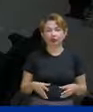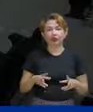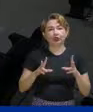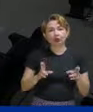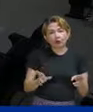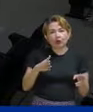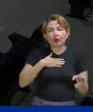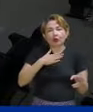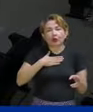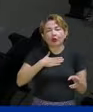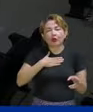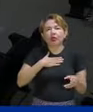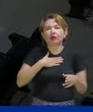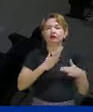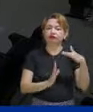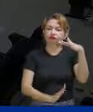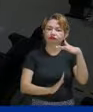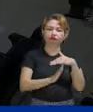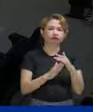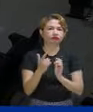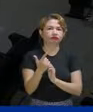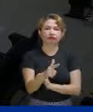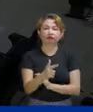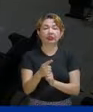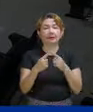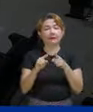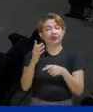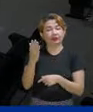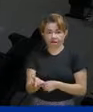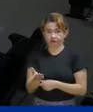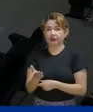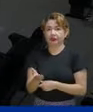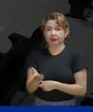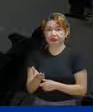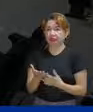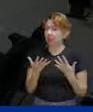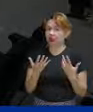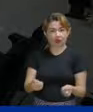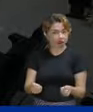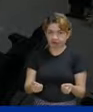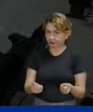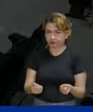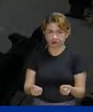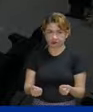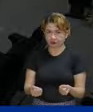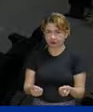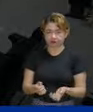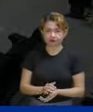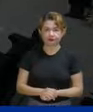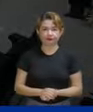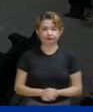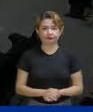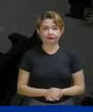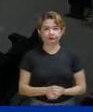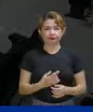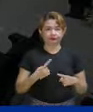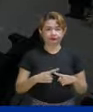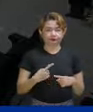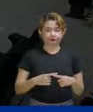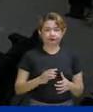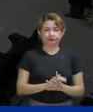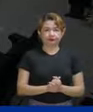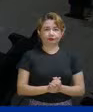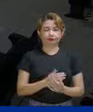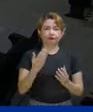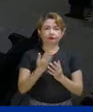digo que não há limitação de estabelecimento de nenhum percentual. Mas Vossa Excelência rejeitou. Pois é, porque a tese que é defendida